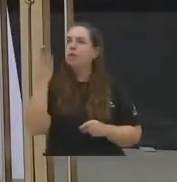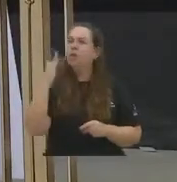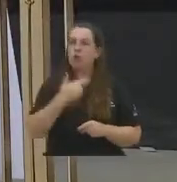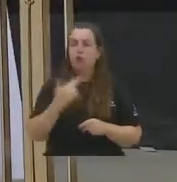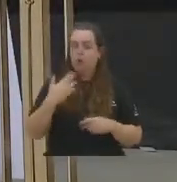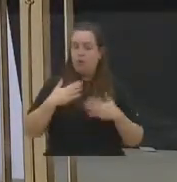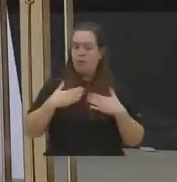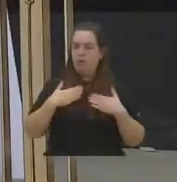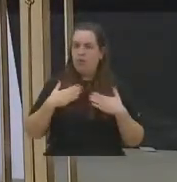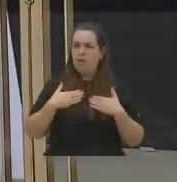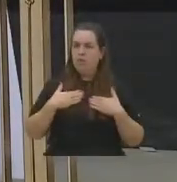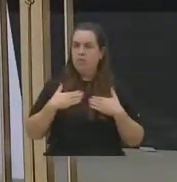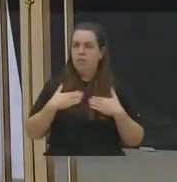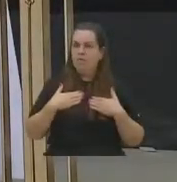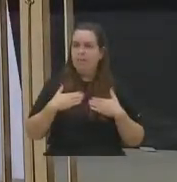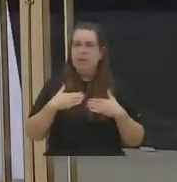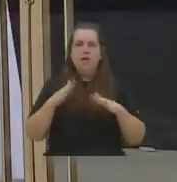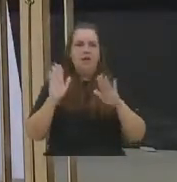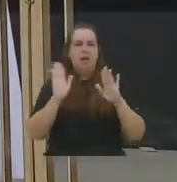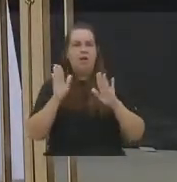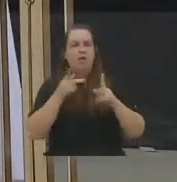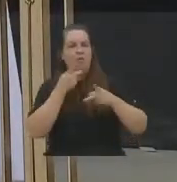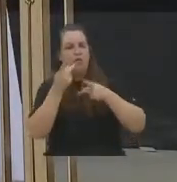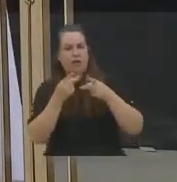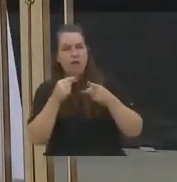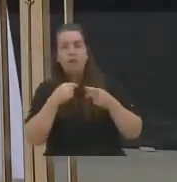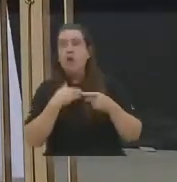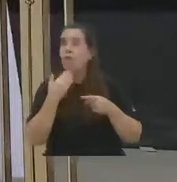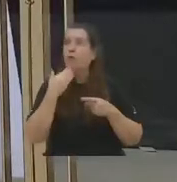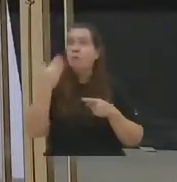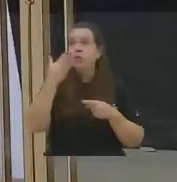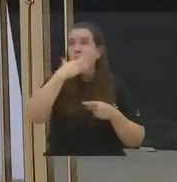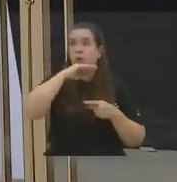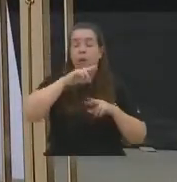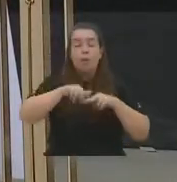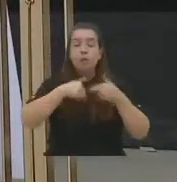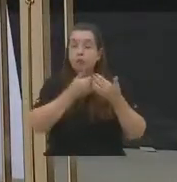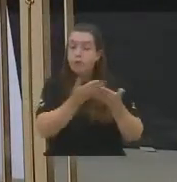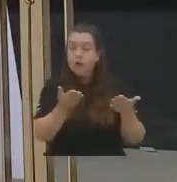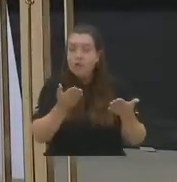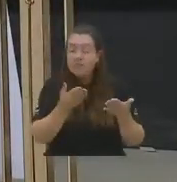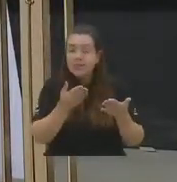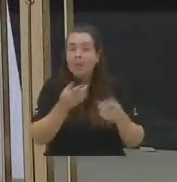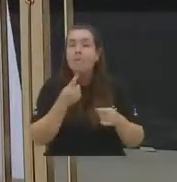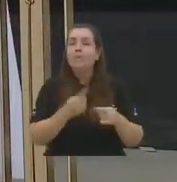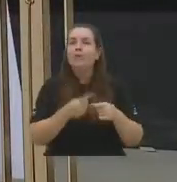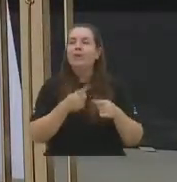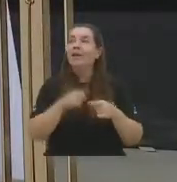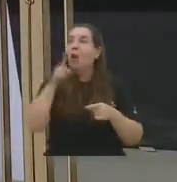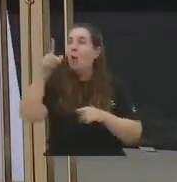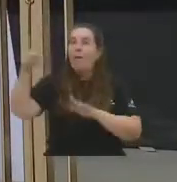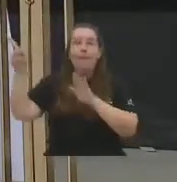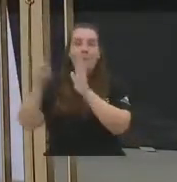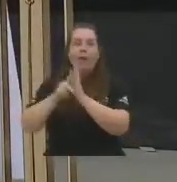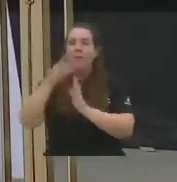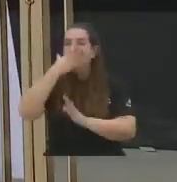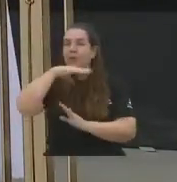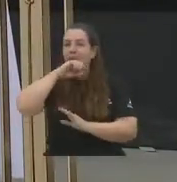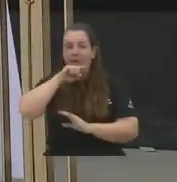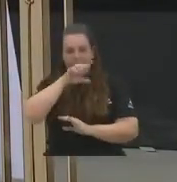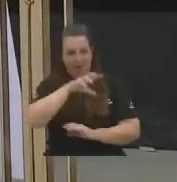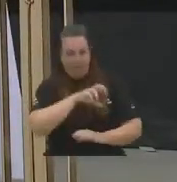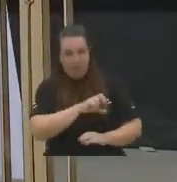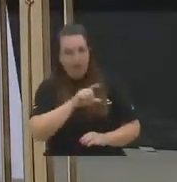nome, e não vos digo que vou pedir ao Pai por vós, pois o próprio Pai vos